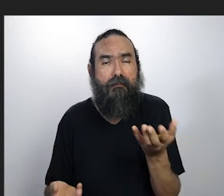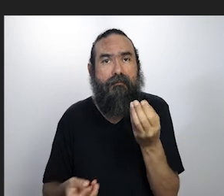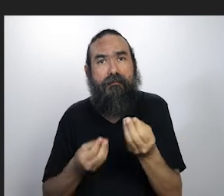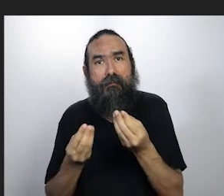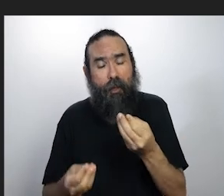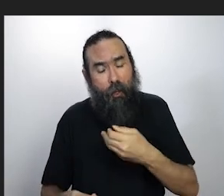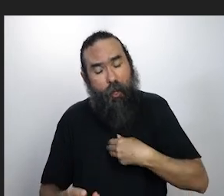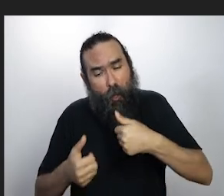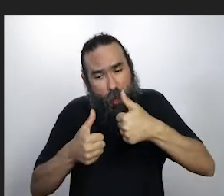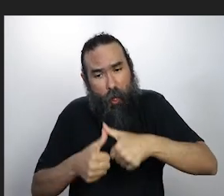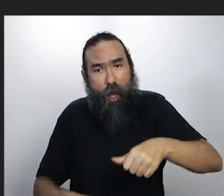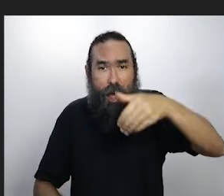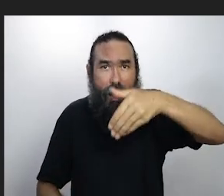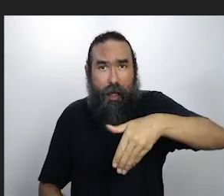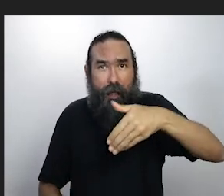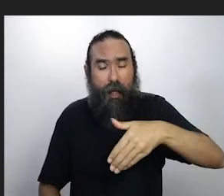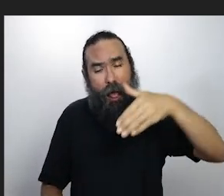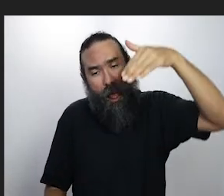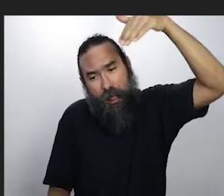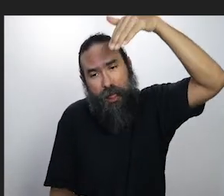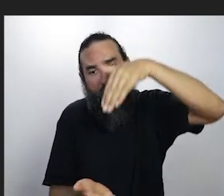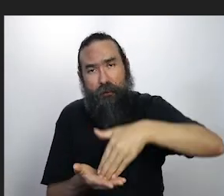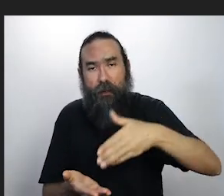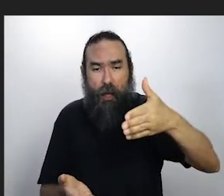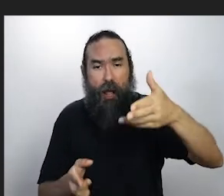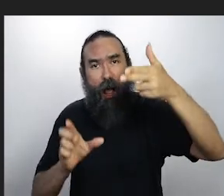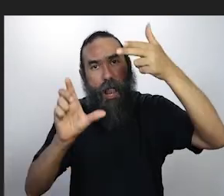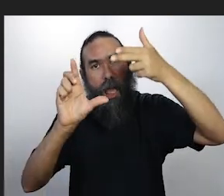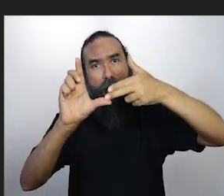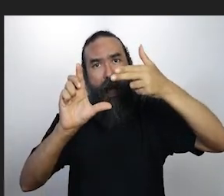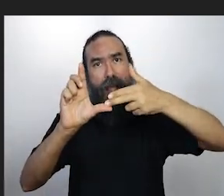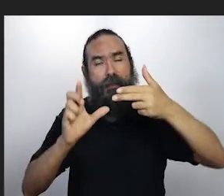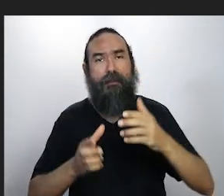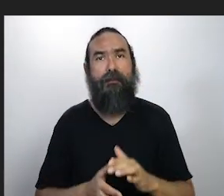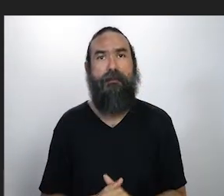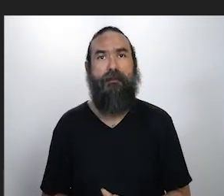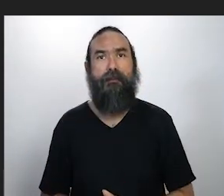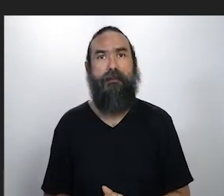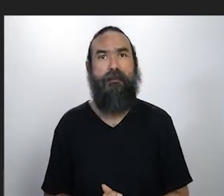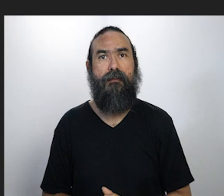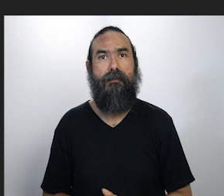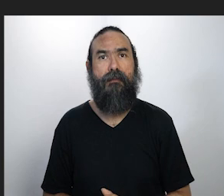gente participa. Tá? Mas estou aqui de plano até o final.